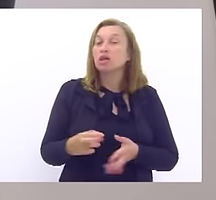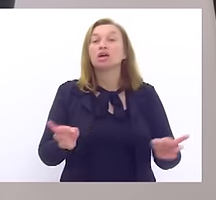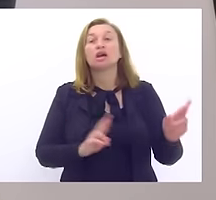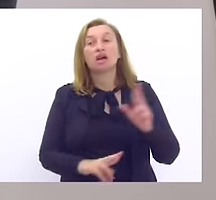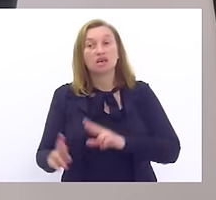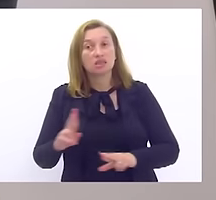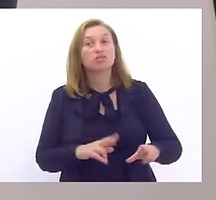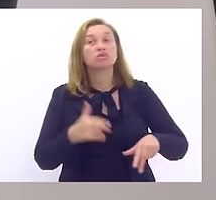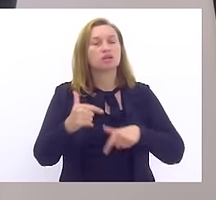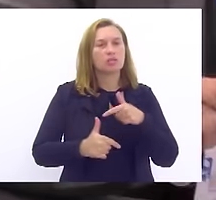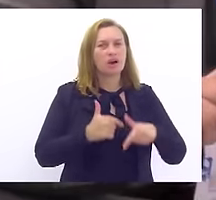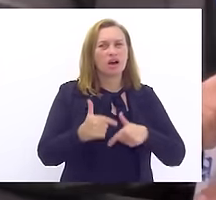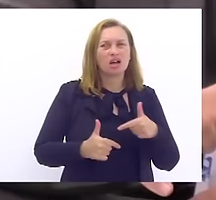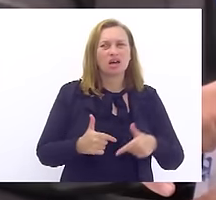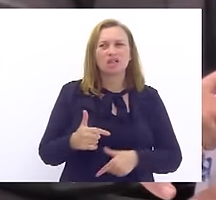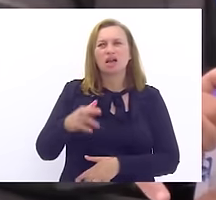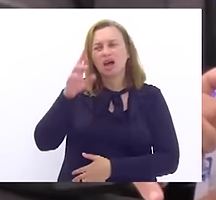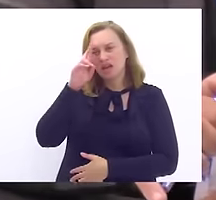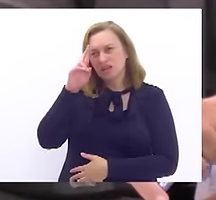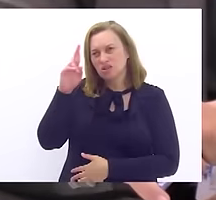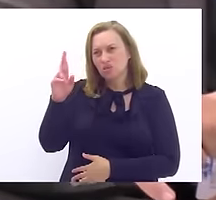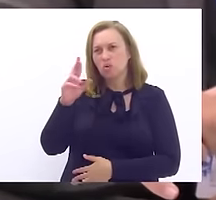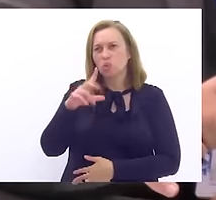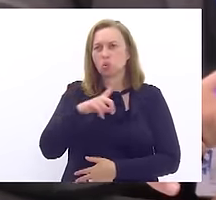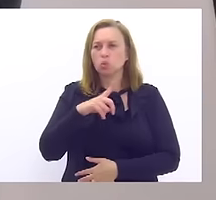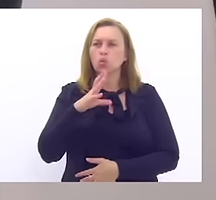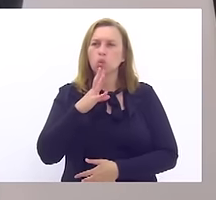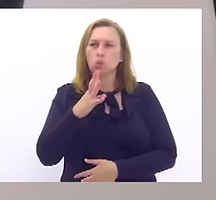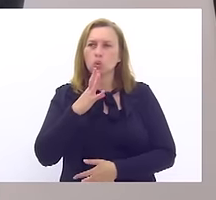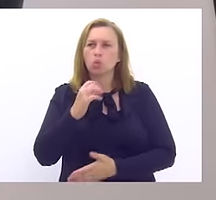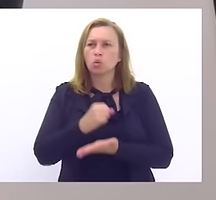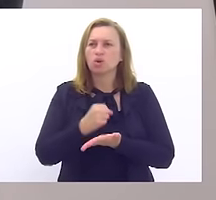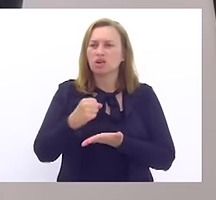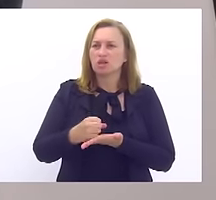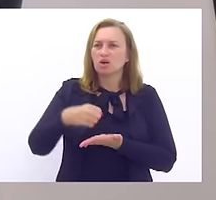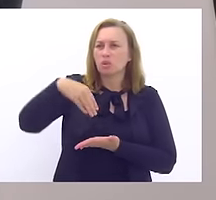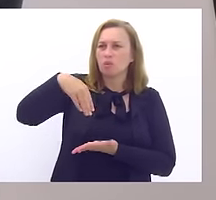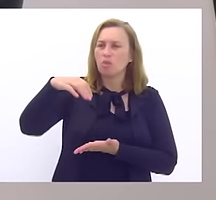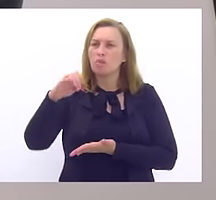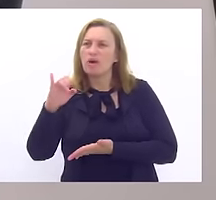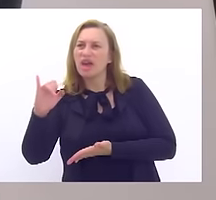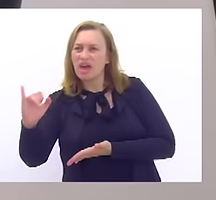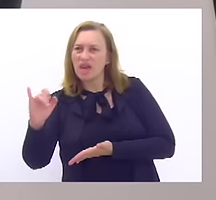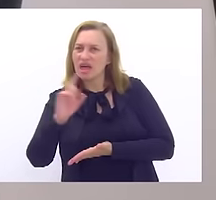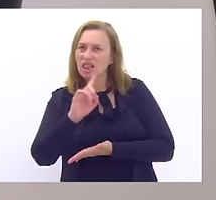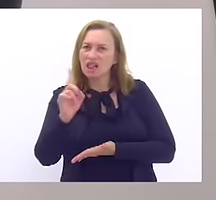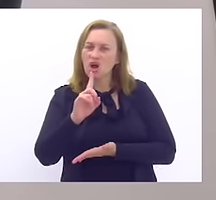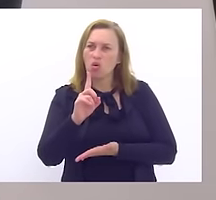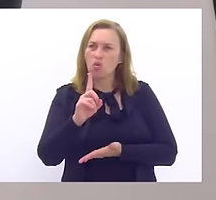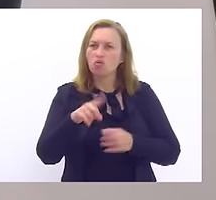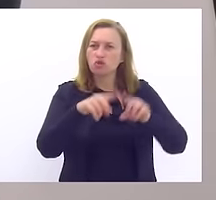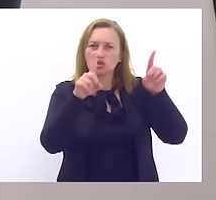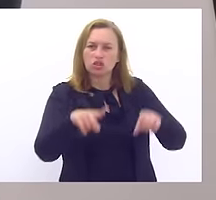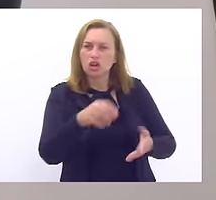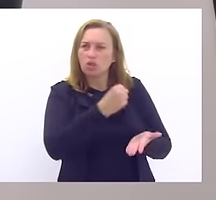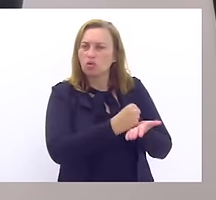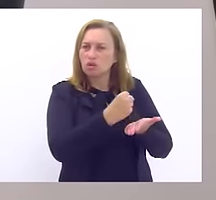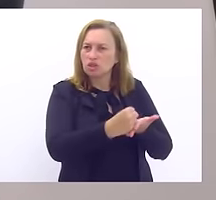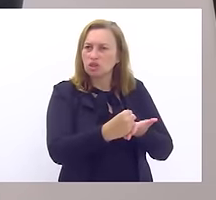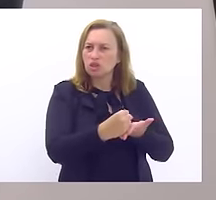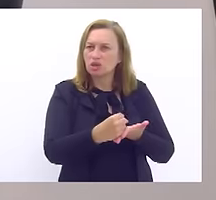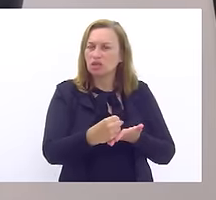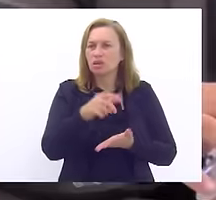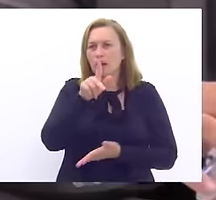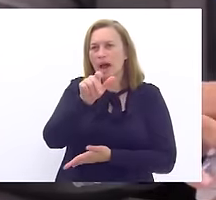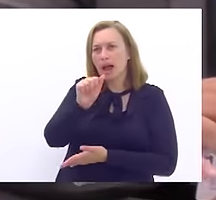relações de trabalho a senhora tem conhecimento que é a contratação por mei e não por funcionários contratados a serviço